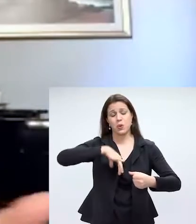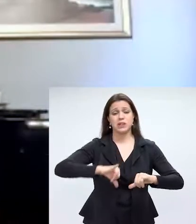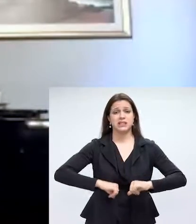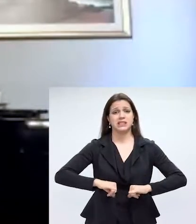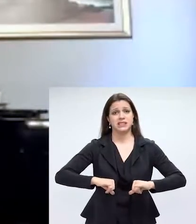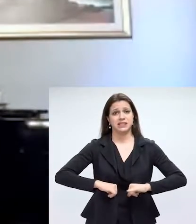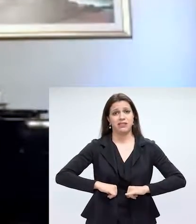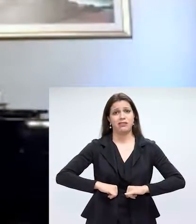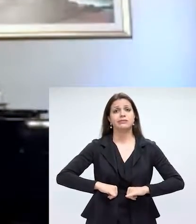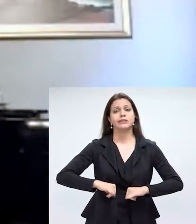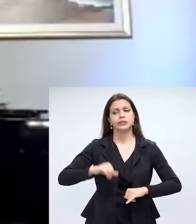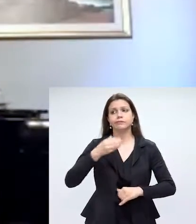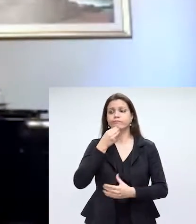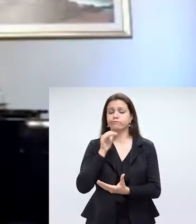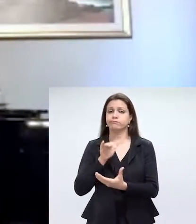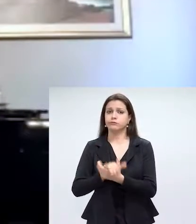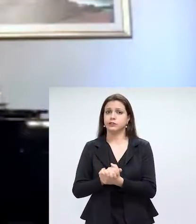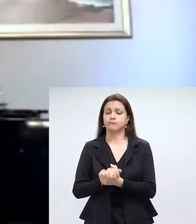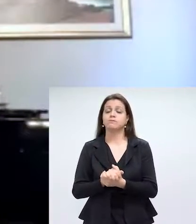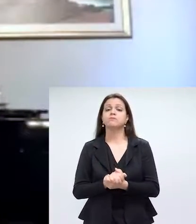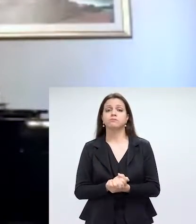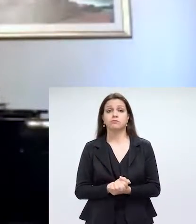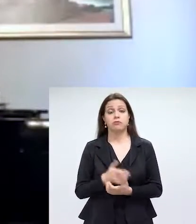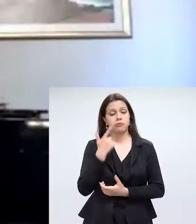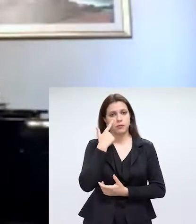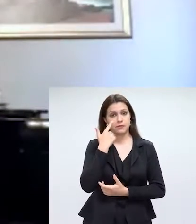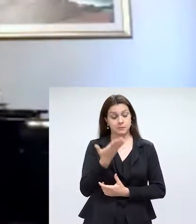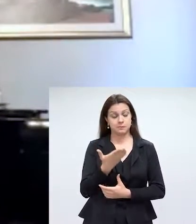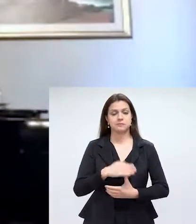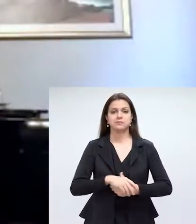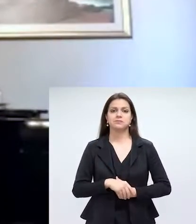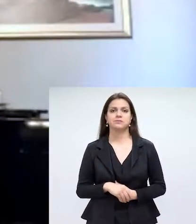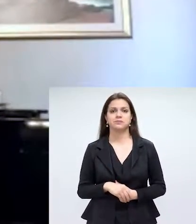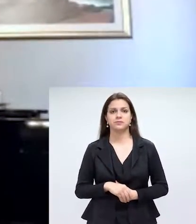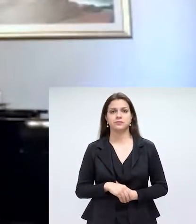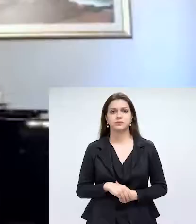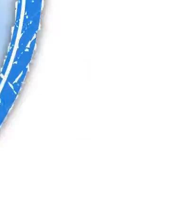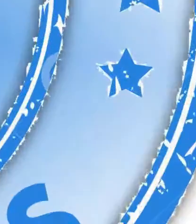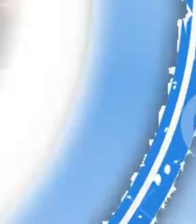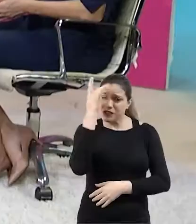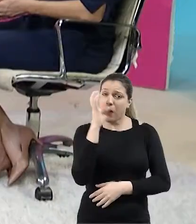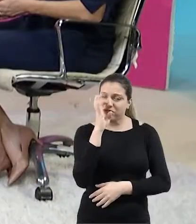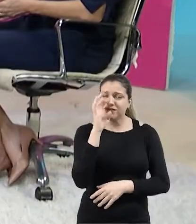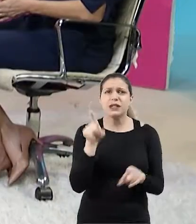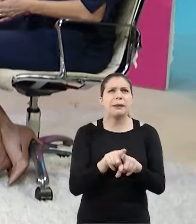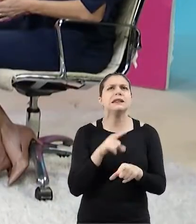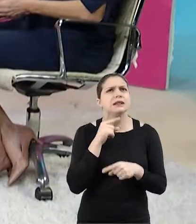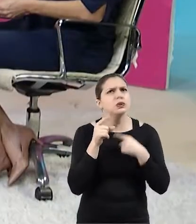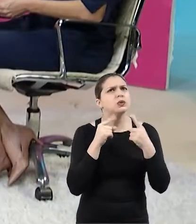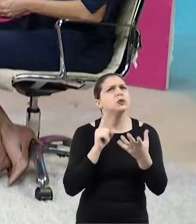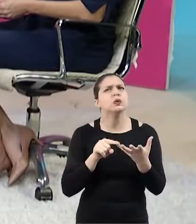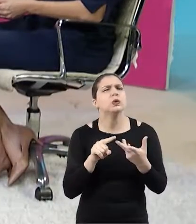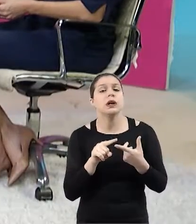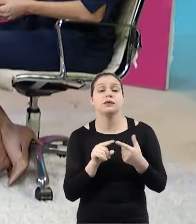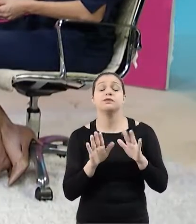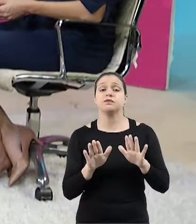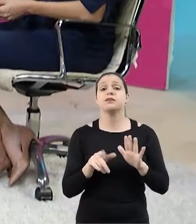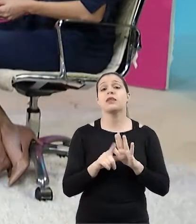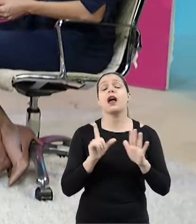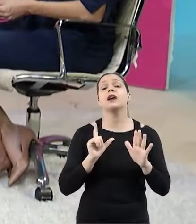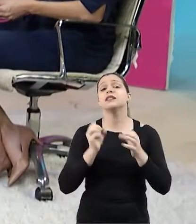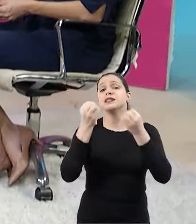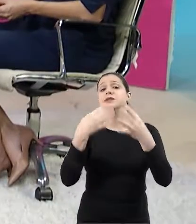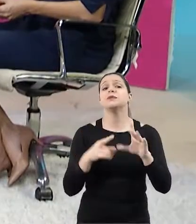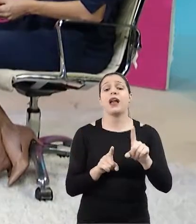aí a um ciclo tão ruim que muitas sofrem dos próprios parceiros. Vamos conferir. Eu vou falar aqui os dados da